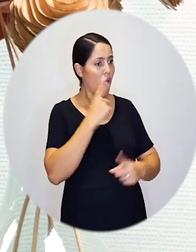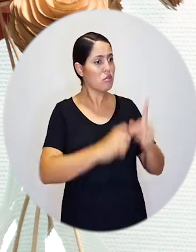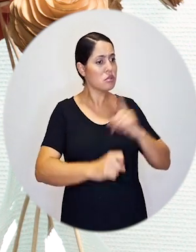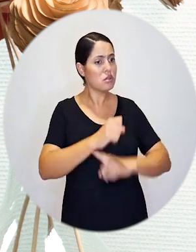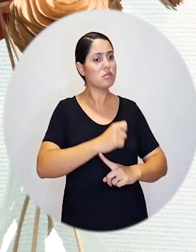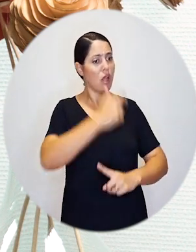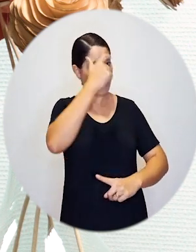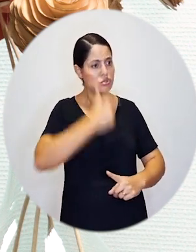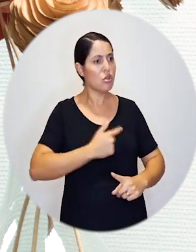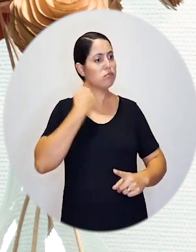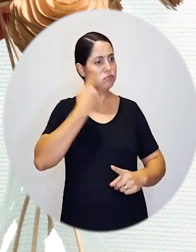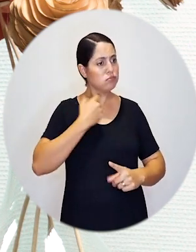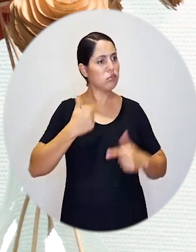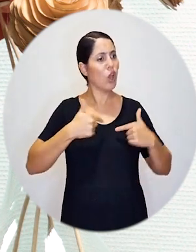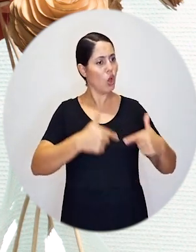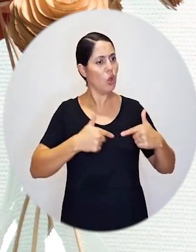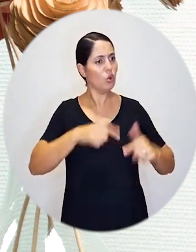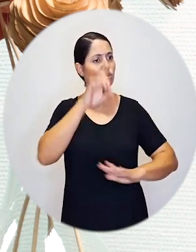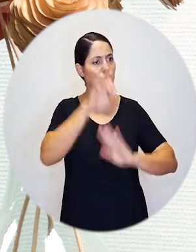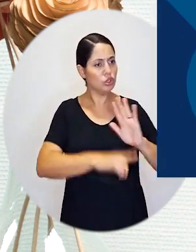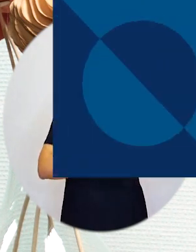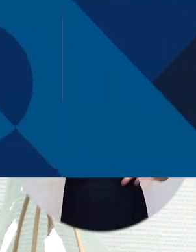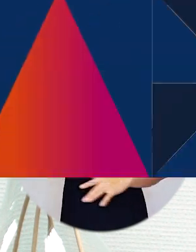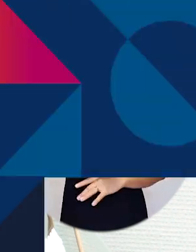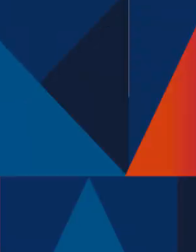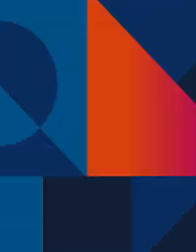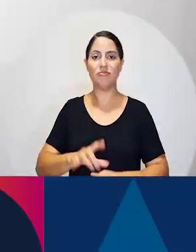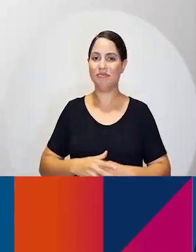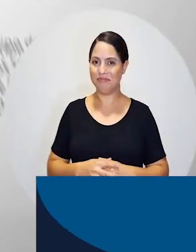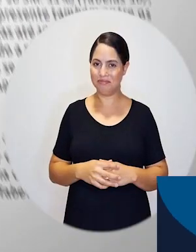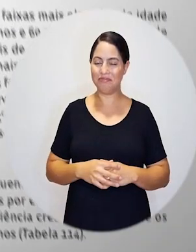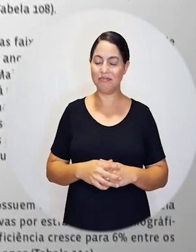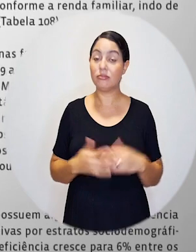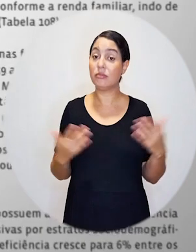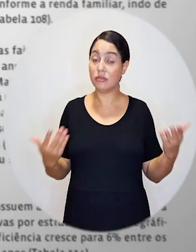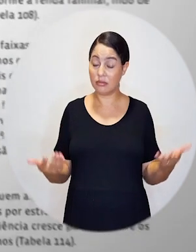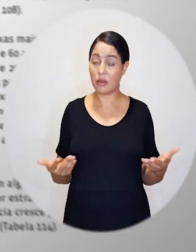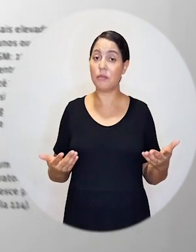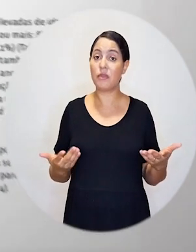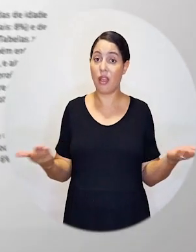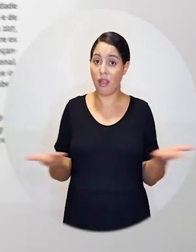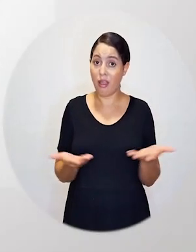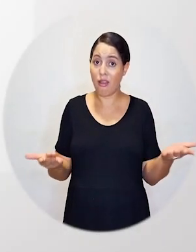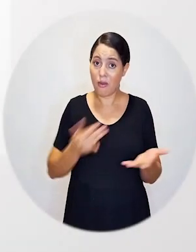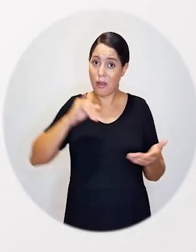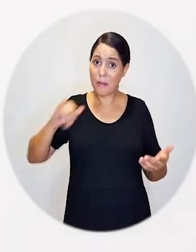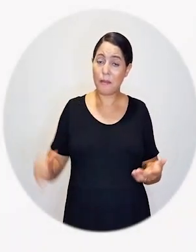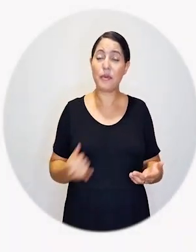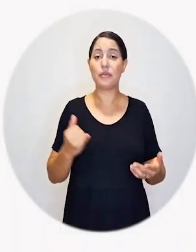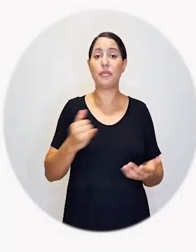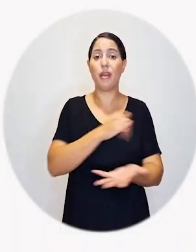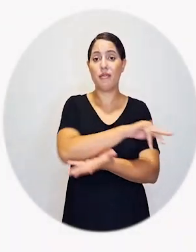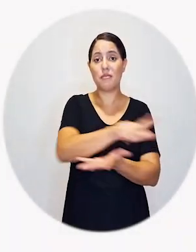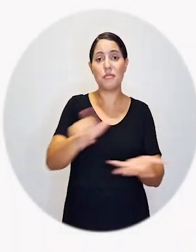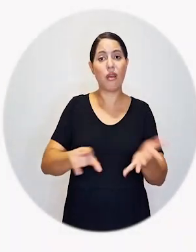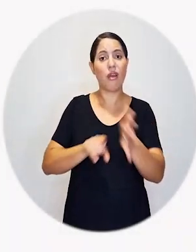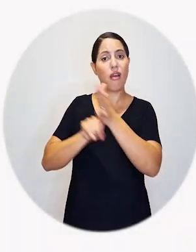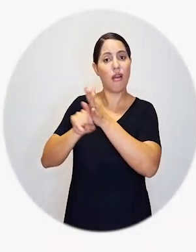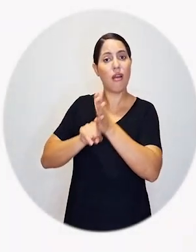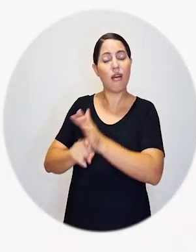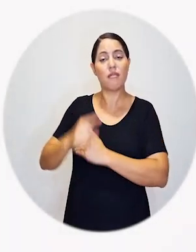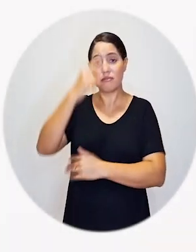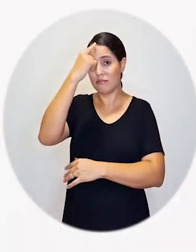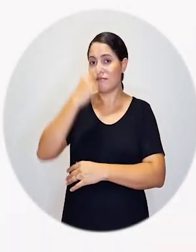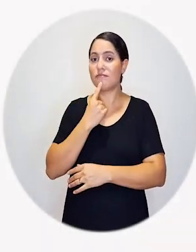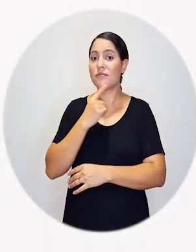que luta pelos direitos de cada cidadão, de cada cidadã brasileira. Não perca tempo e conheça agora mesmo a pluralidade da advocacia brasileira